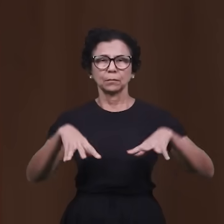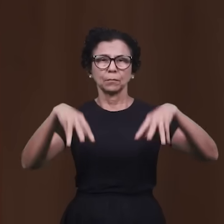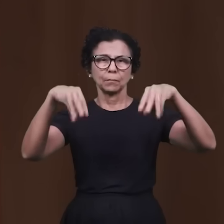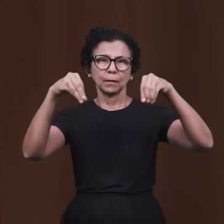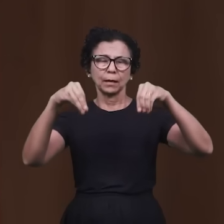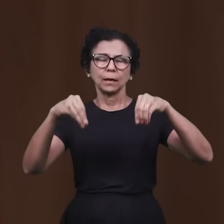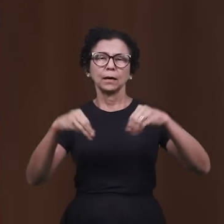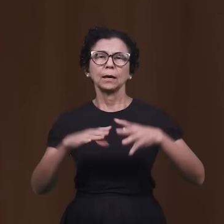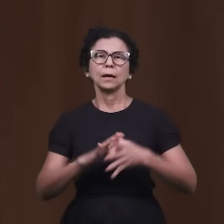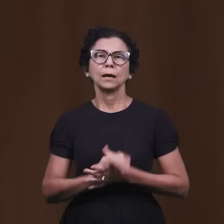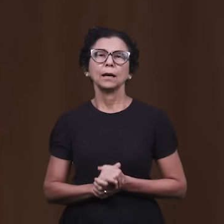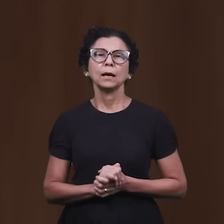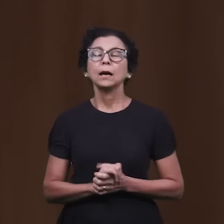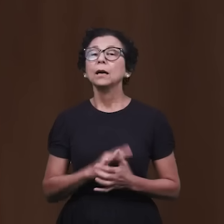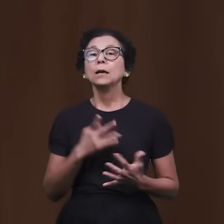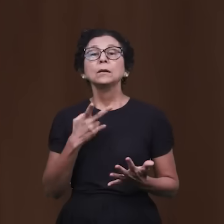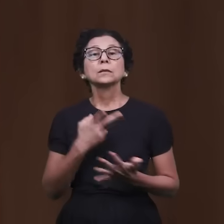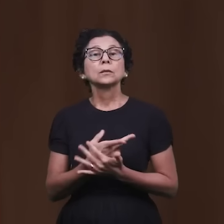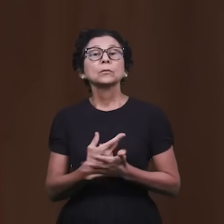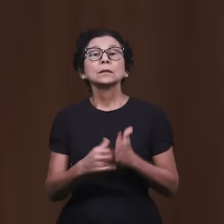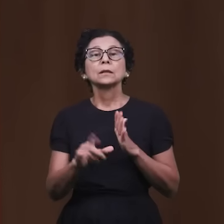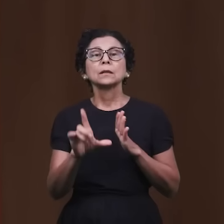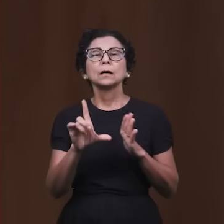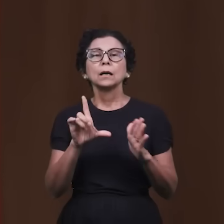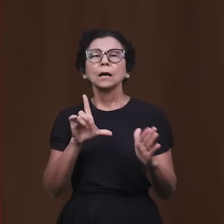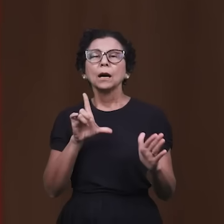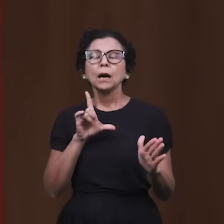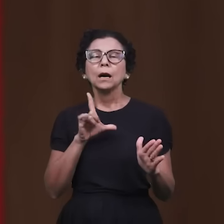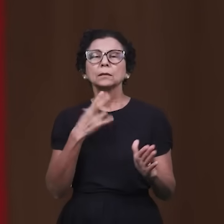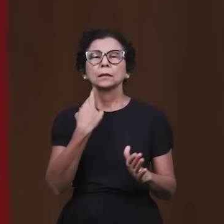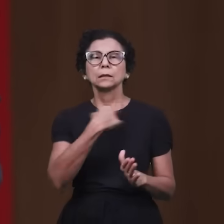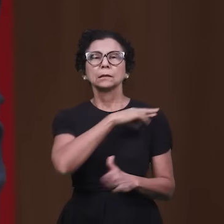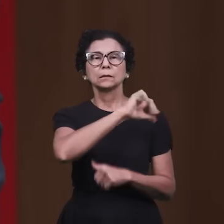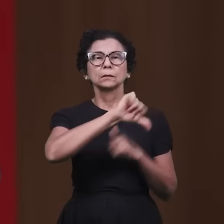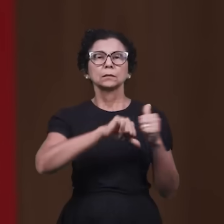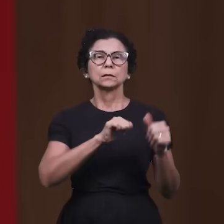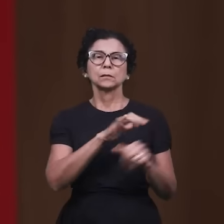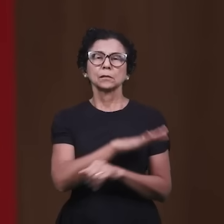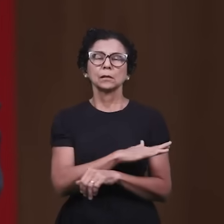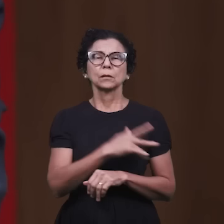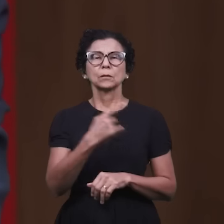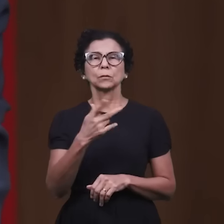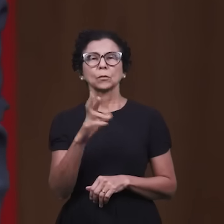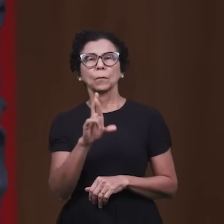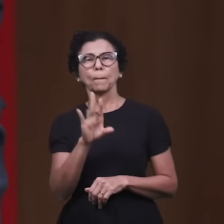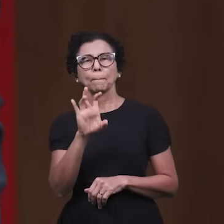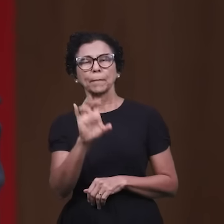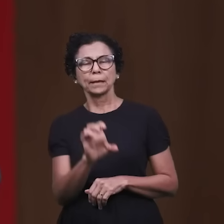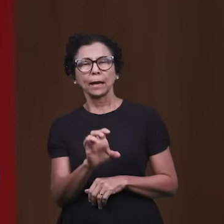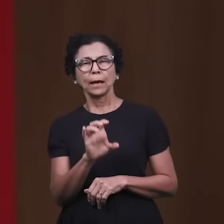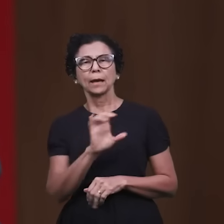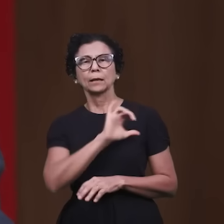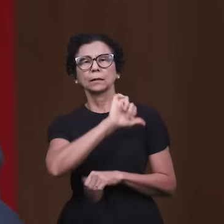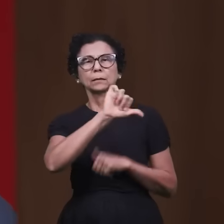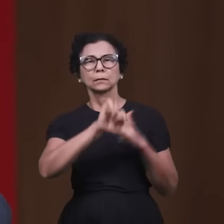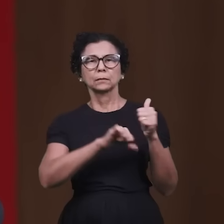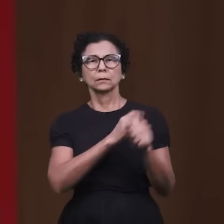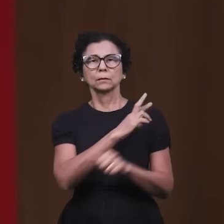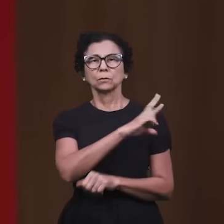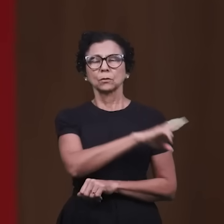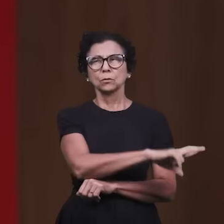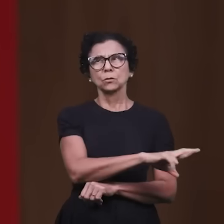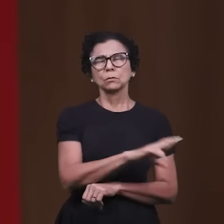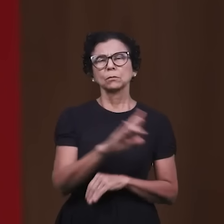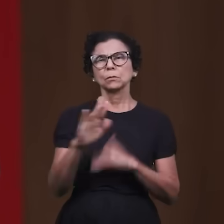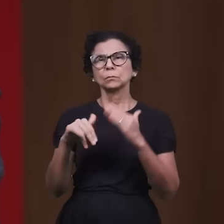da Idade Média. Nós vamos começar a falar sobre o que aconteceu antes da reforma, os chamados pré-reformadores, como é que